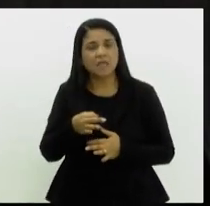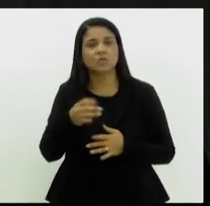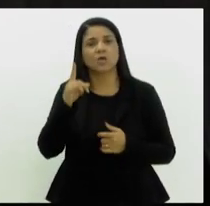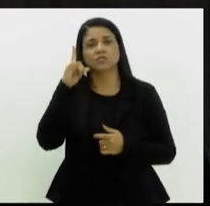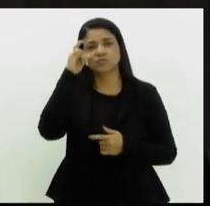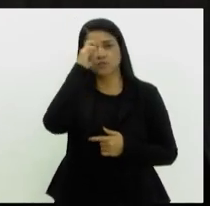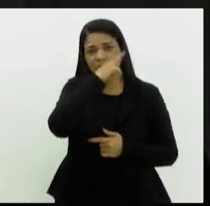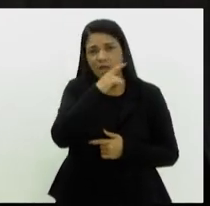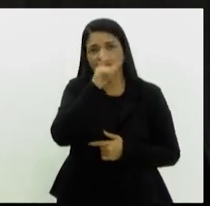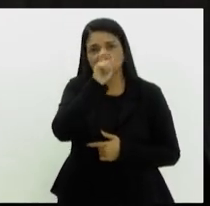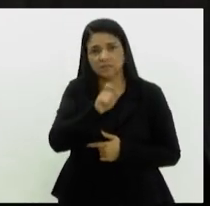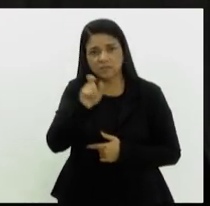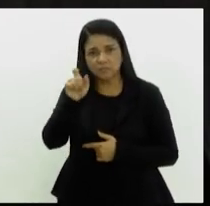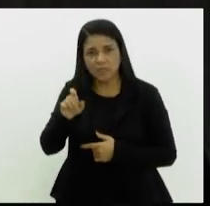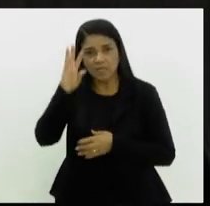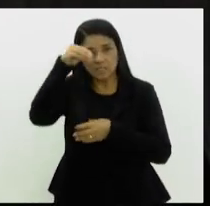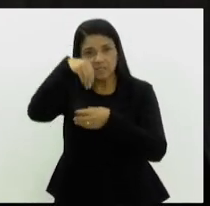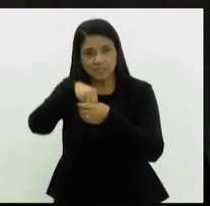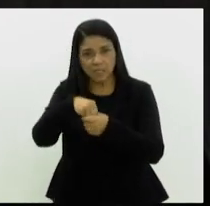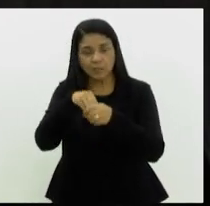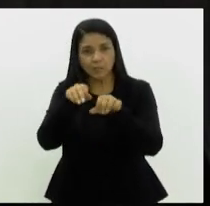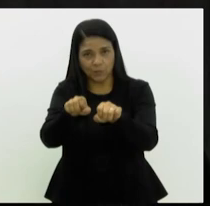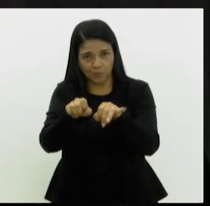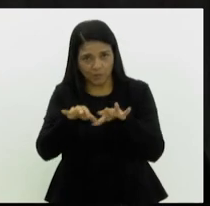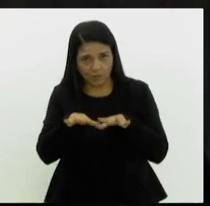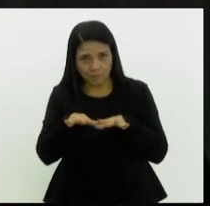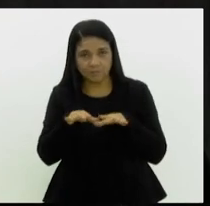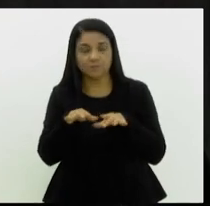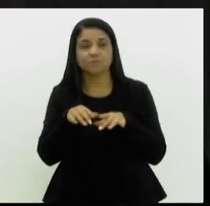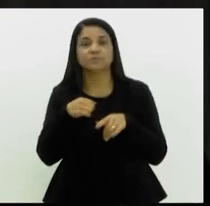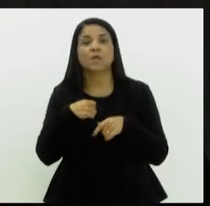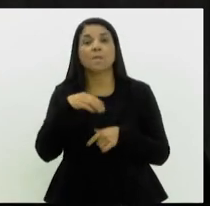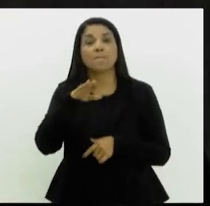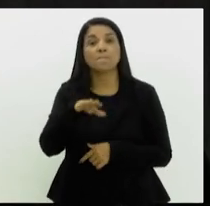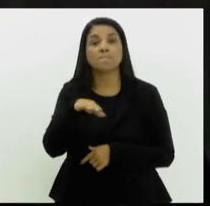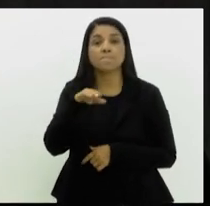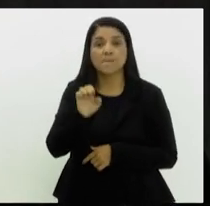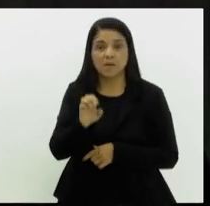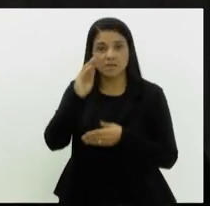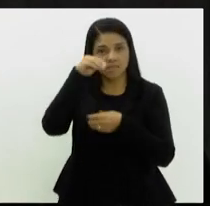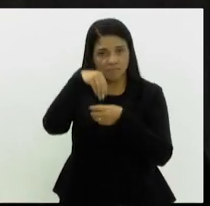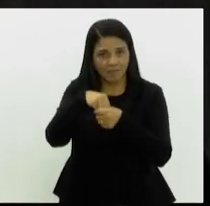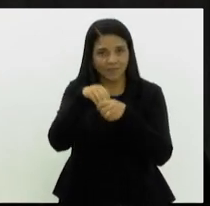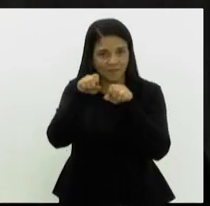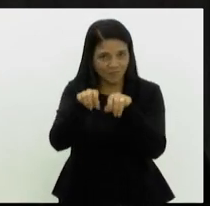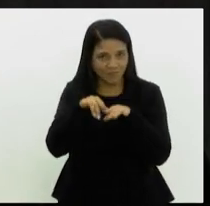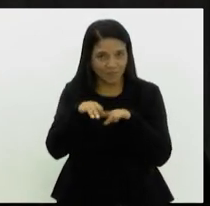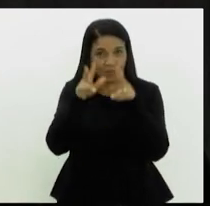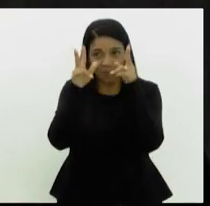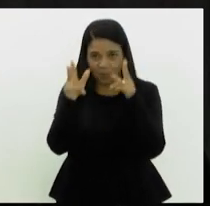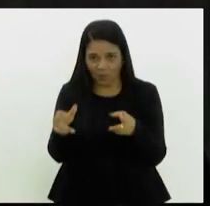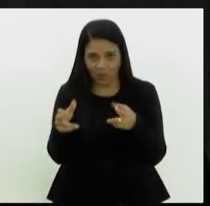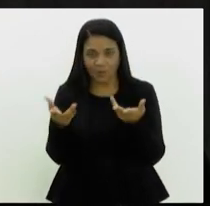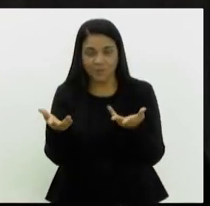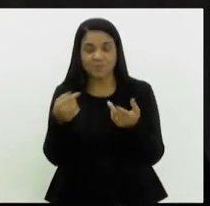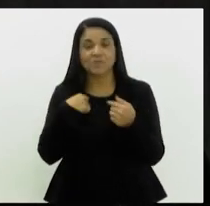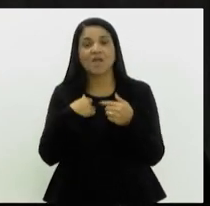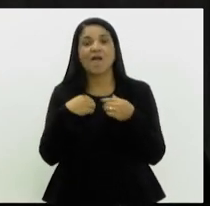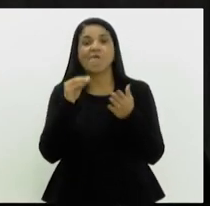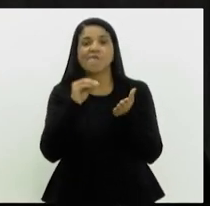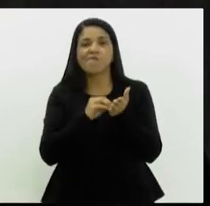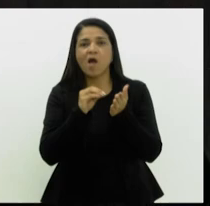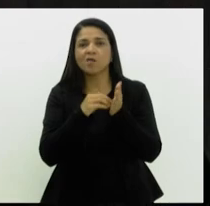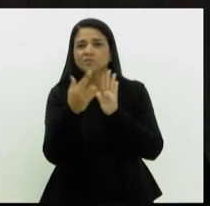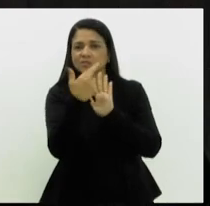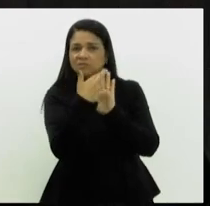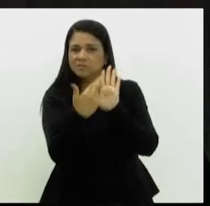e das mulheres mães dentro do parlamento também. Então, a falta de regulação e regulamentação